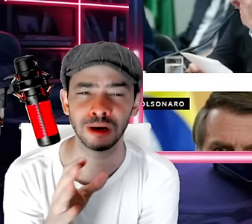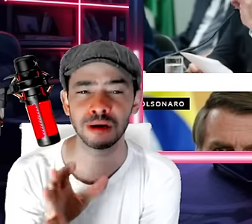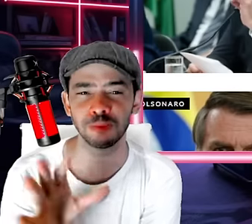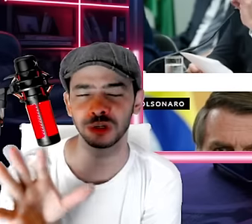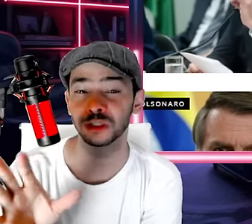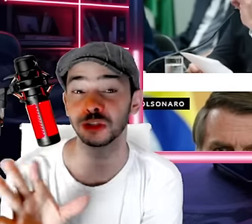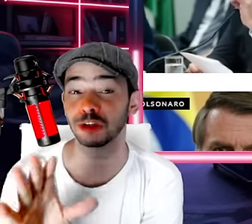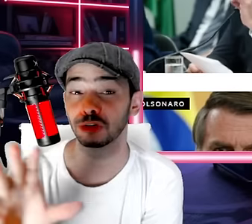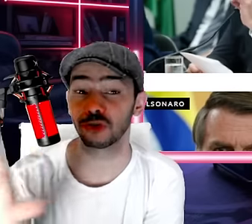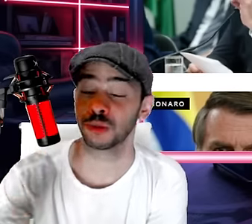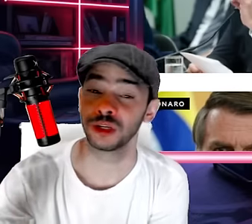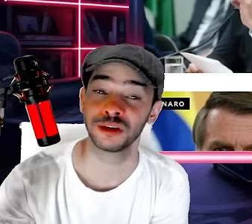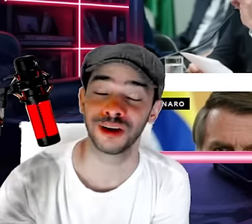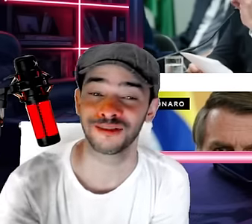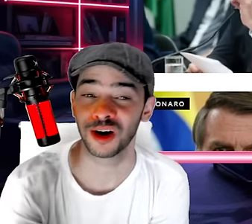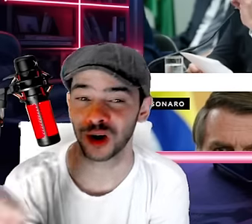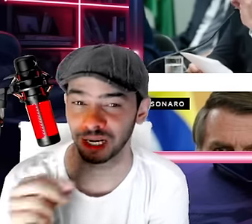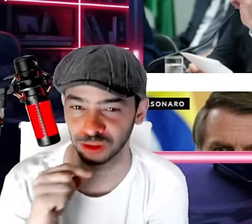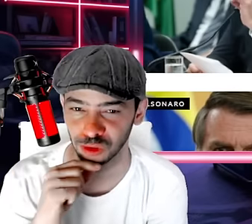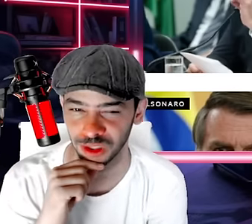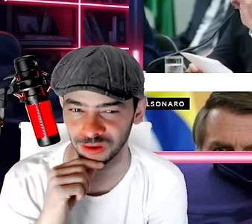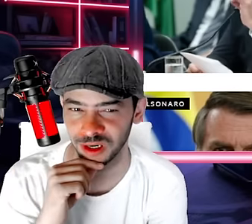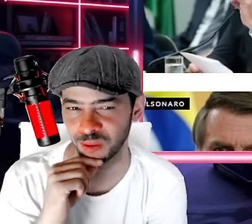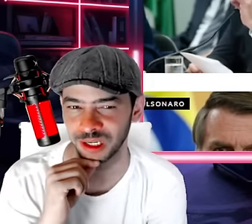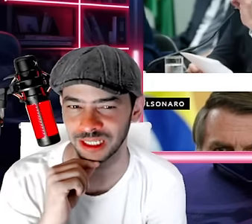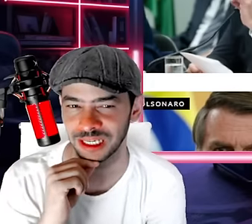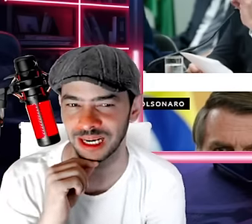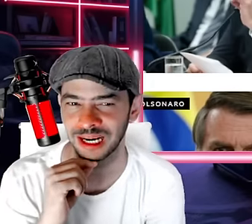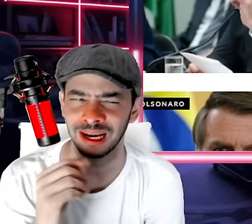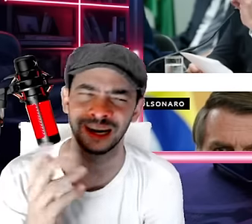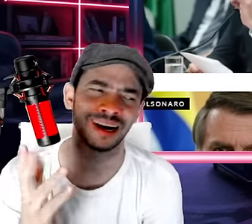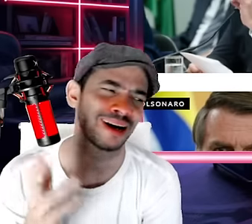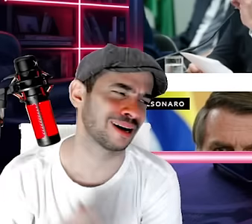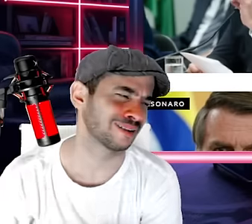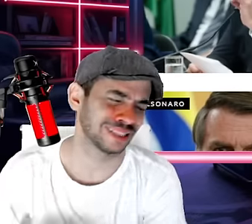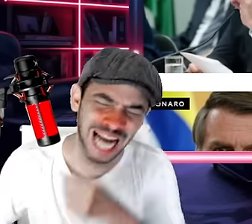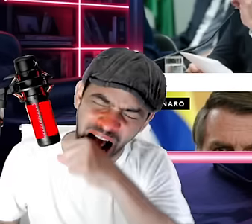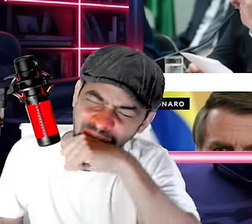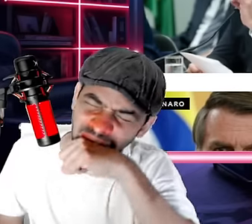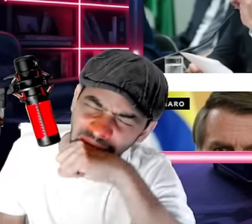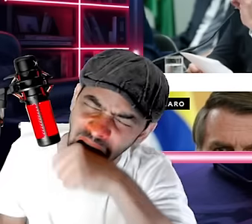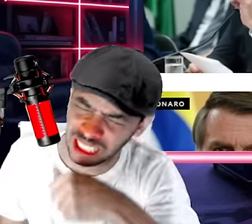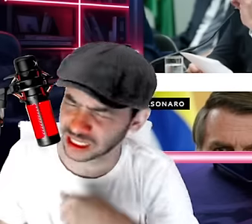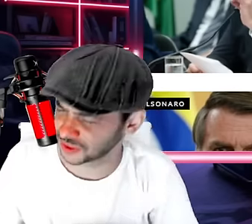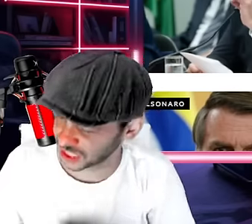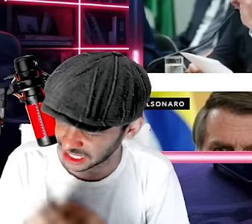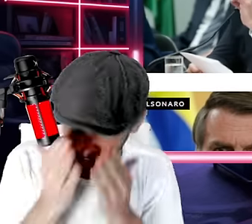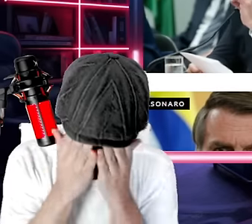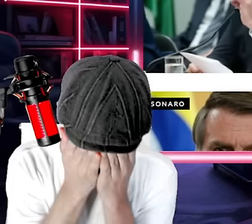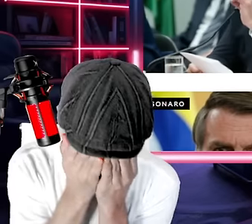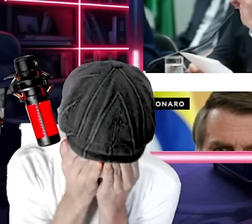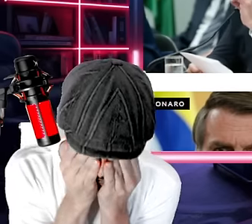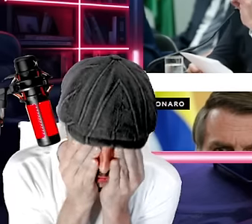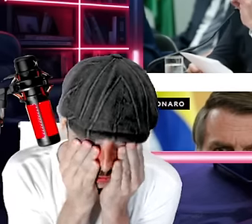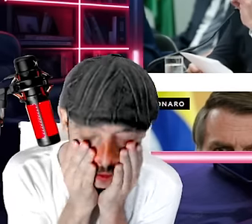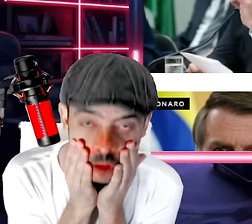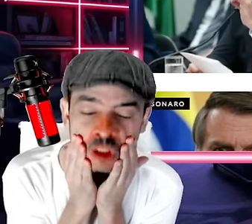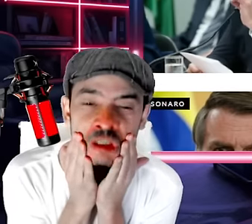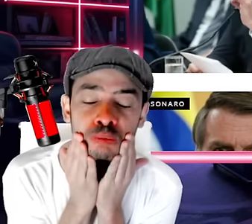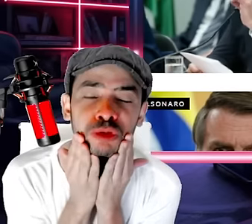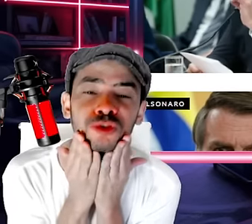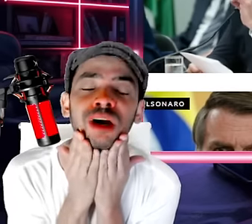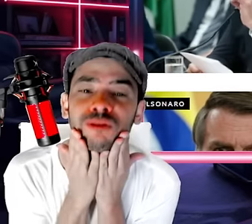falando Ah porque descobriram a falcatrua numa empresa lá ah velho por